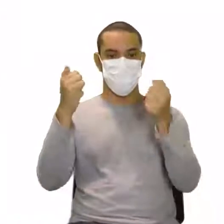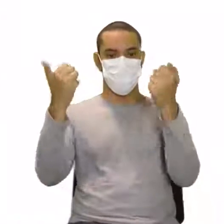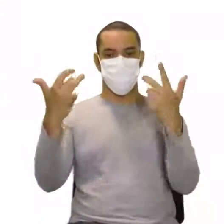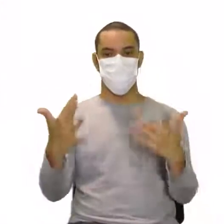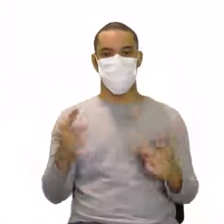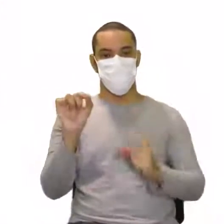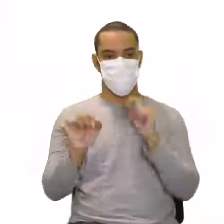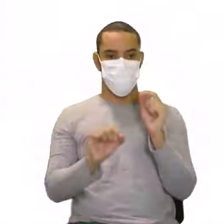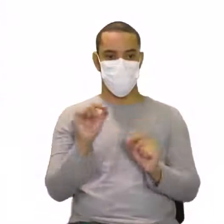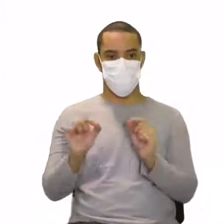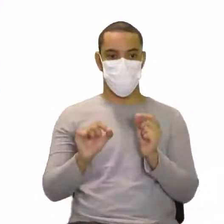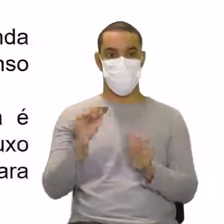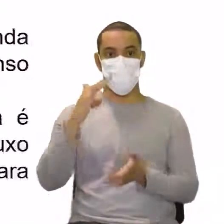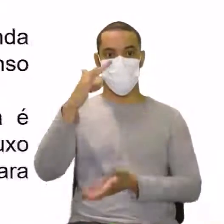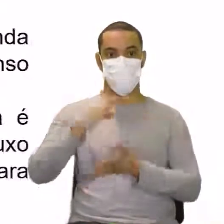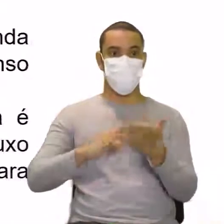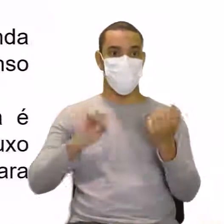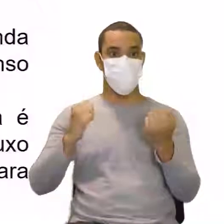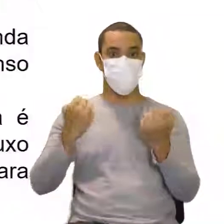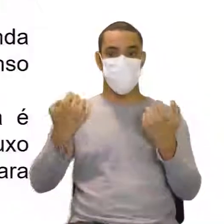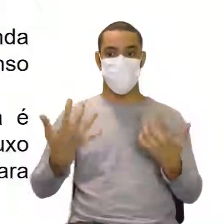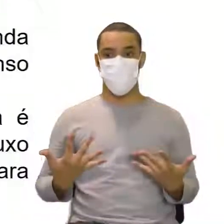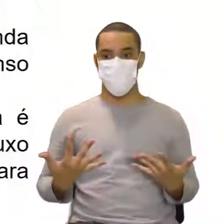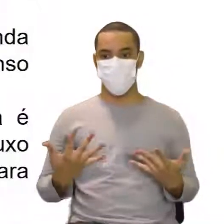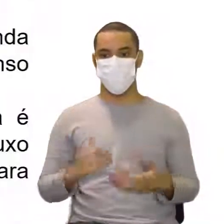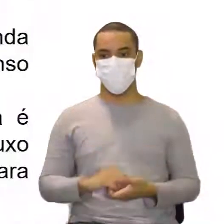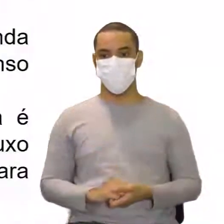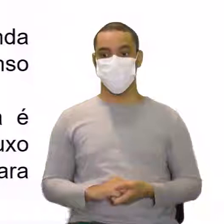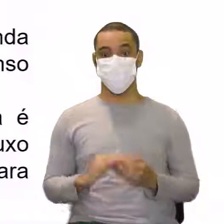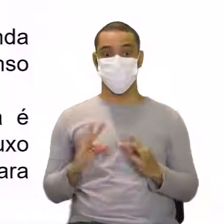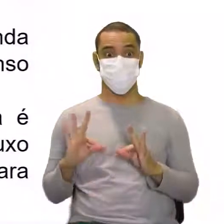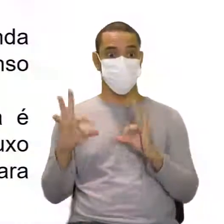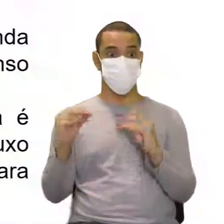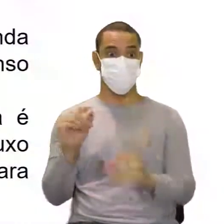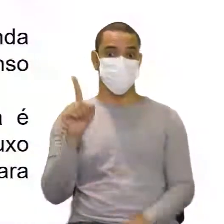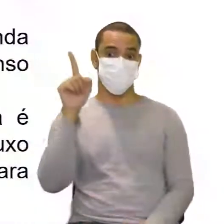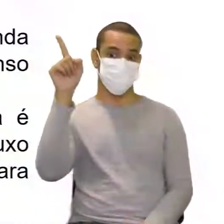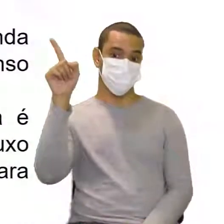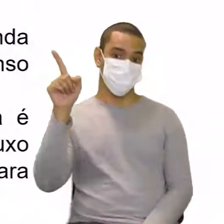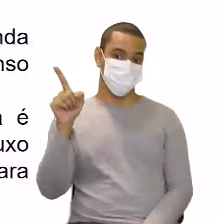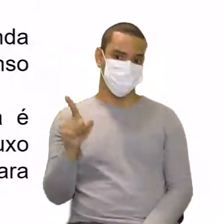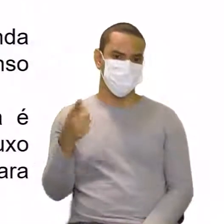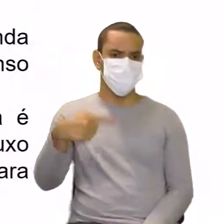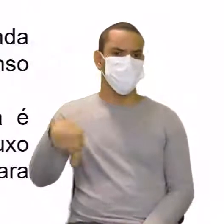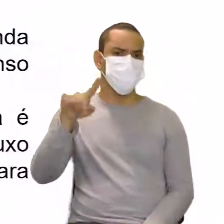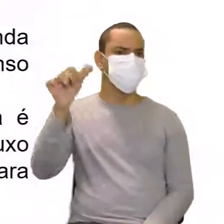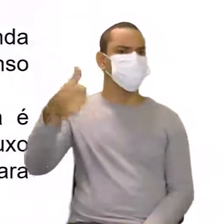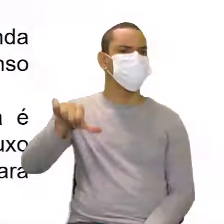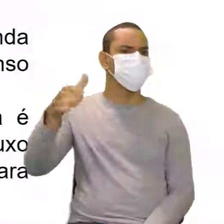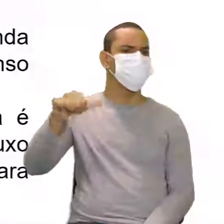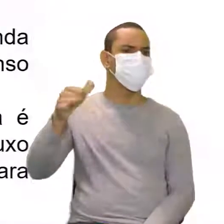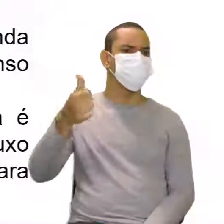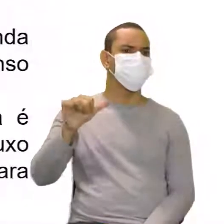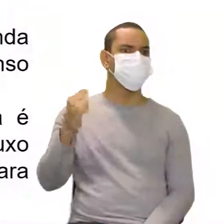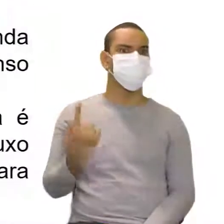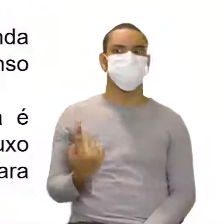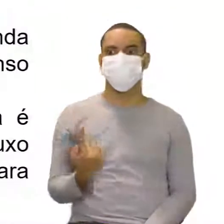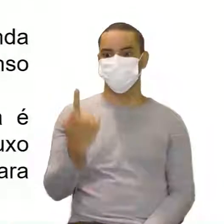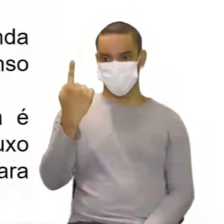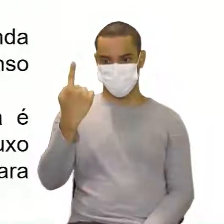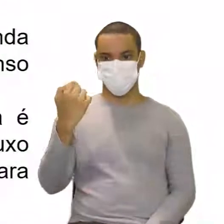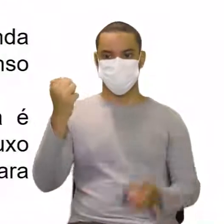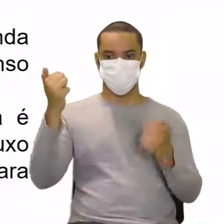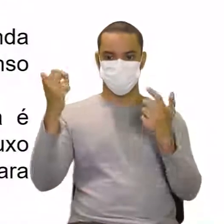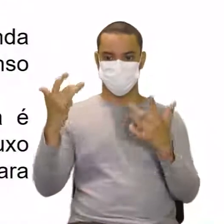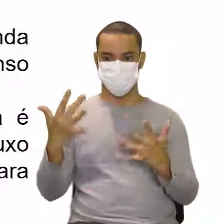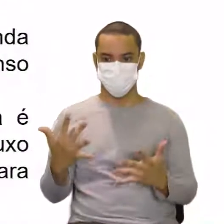pela seguinte declaração. Dentre todas essas, vocês analisaram, e uma delas